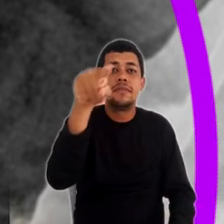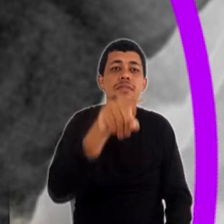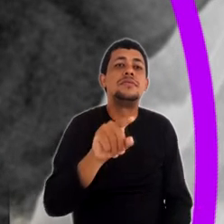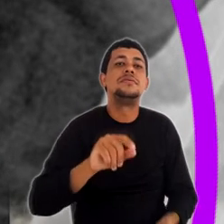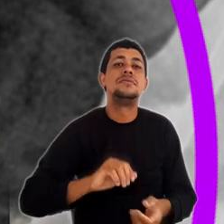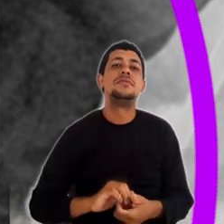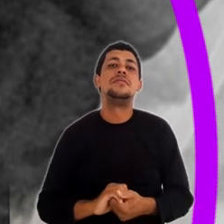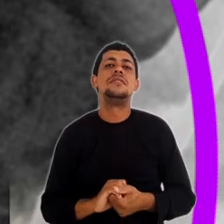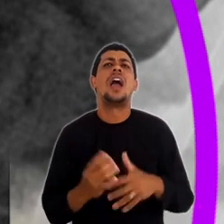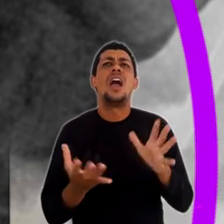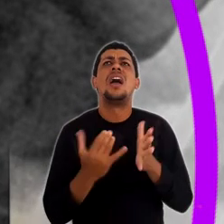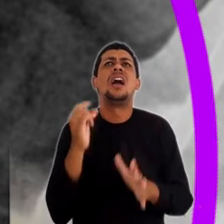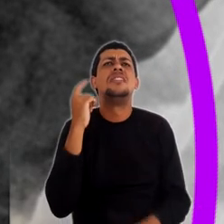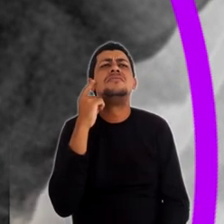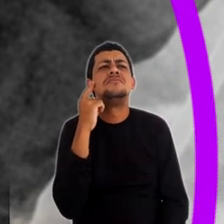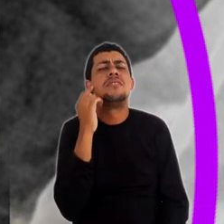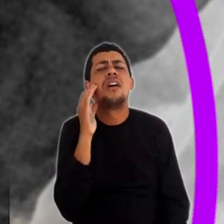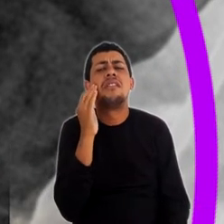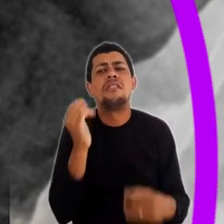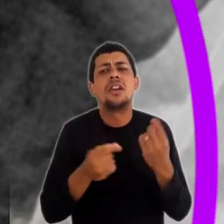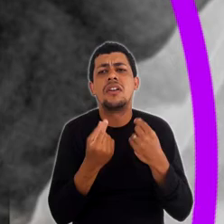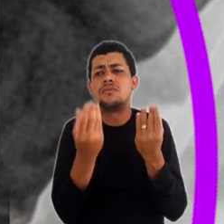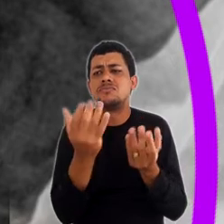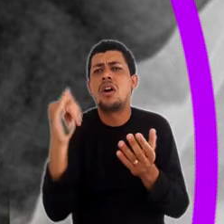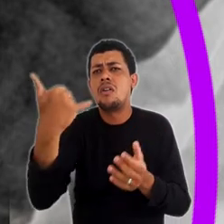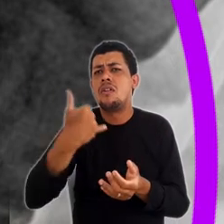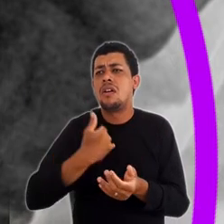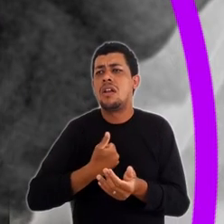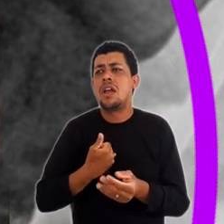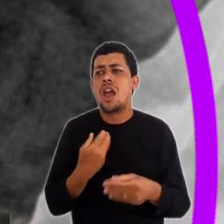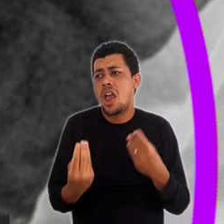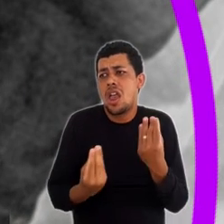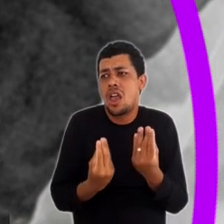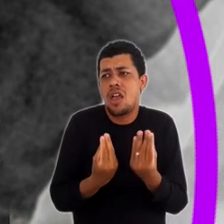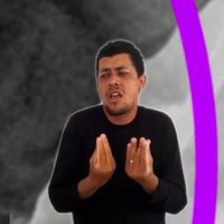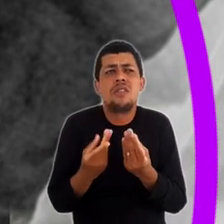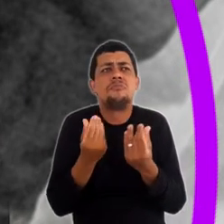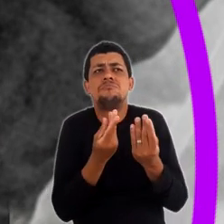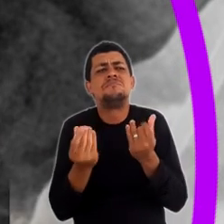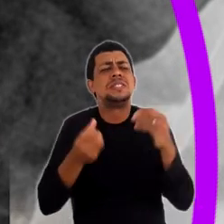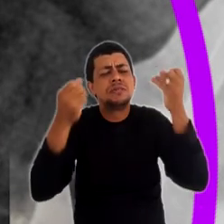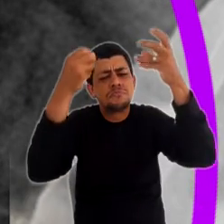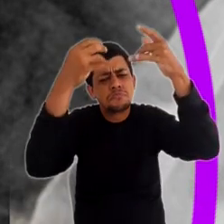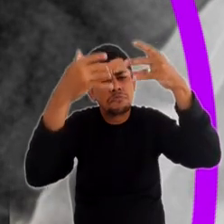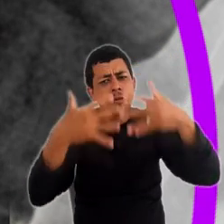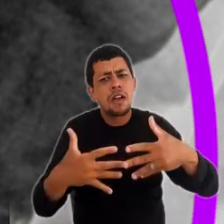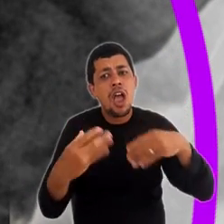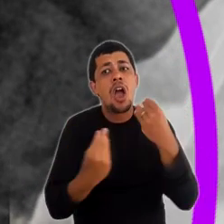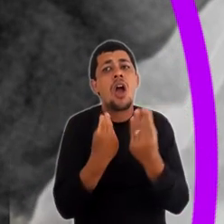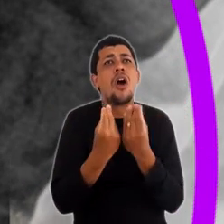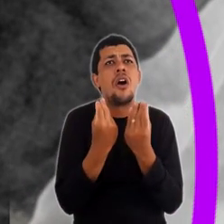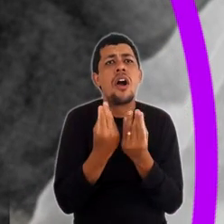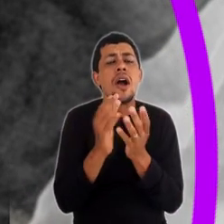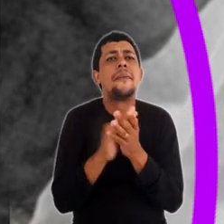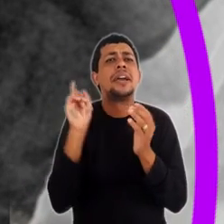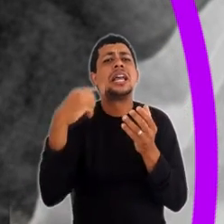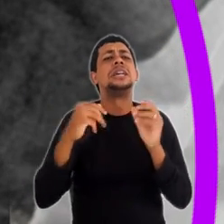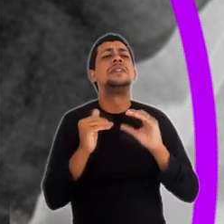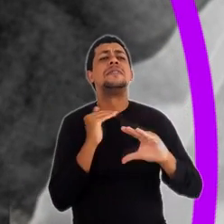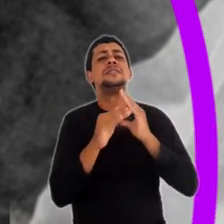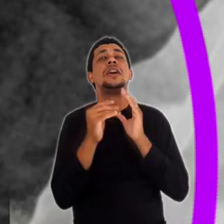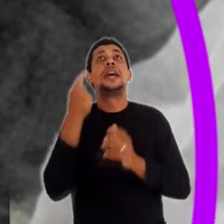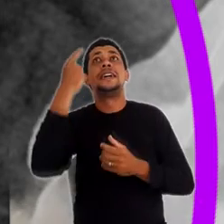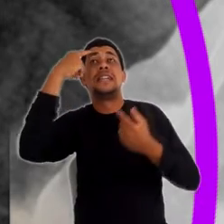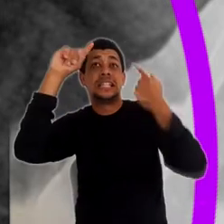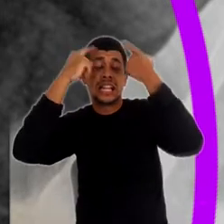vocês, eu queria que vocês contassem pra gente, assim, mais um pouco mais explicadinho, qual a